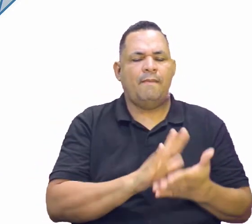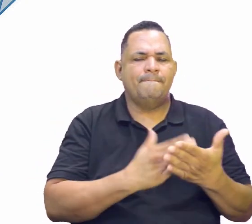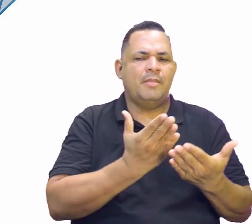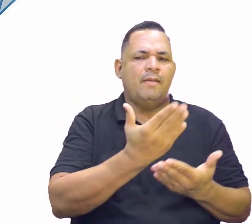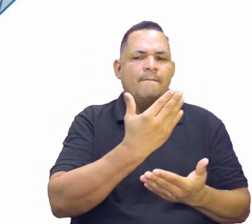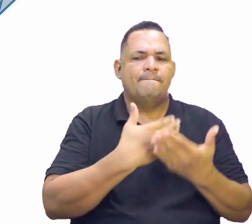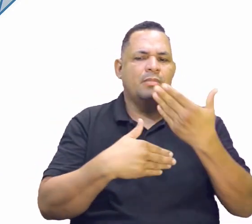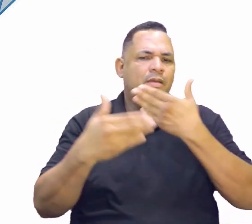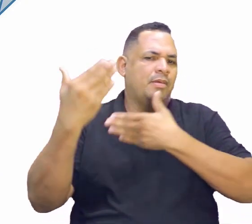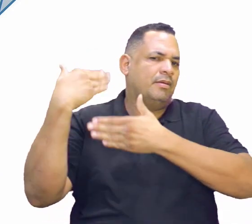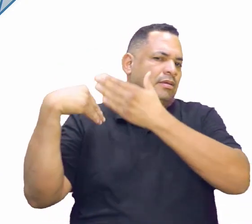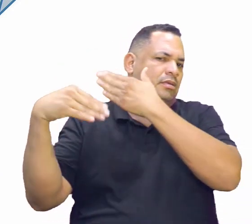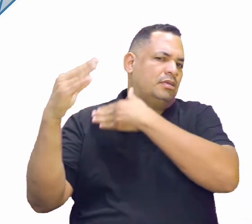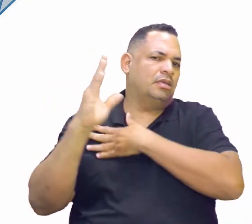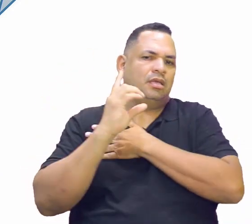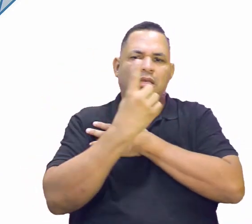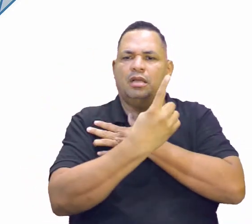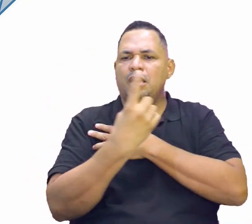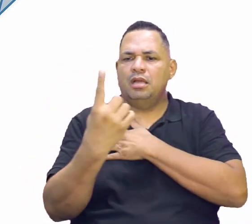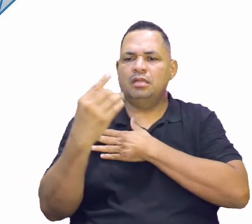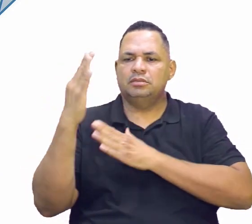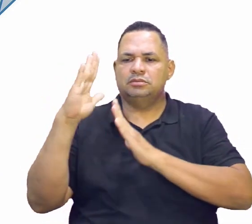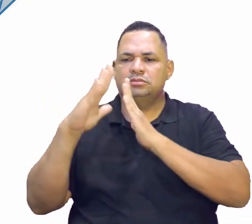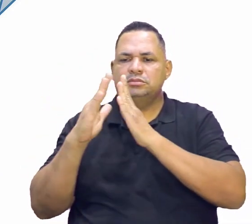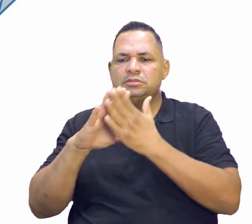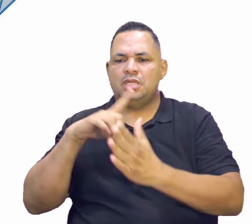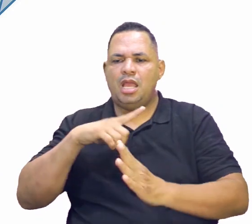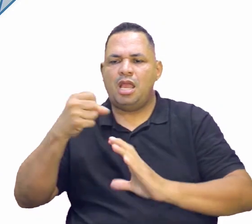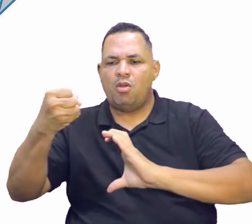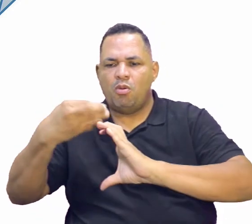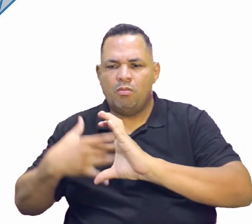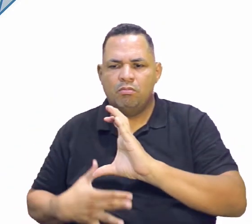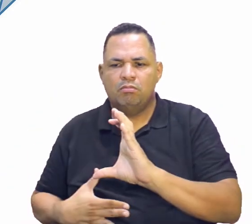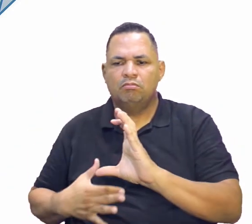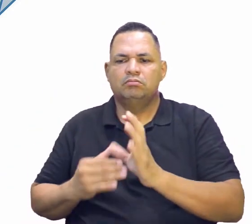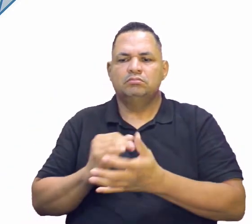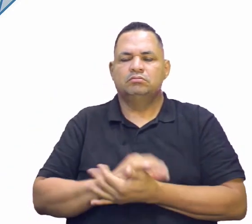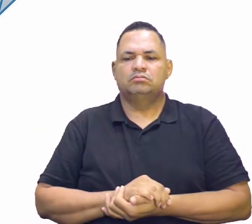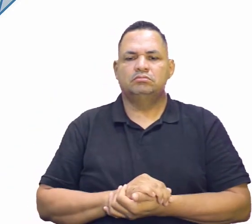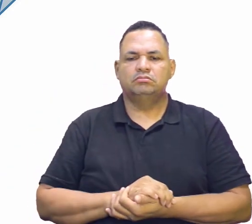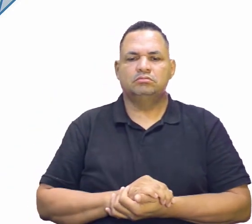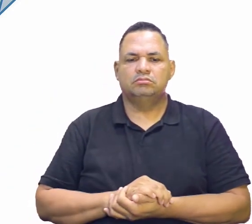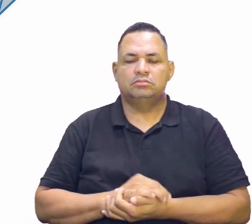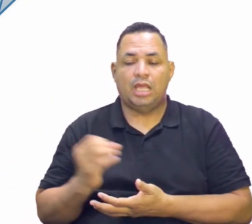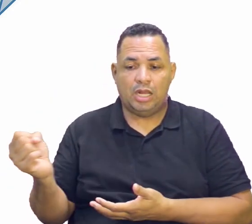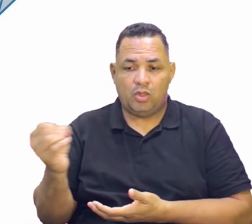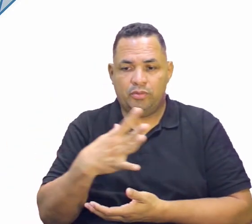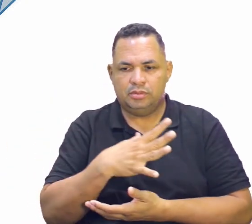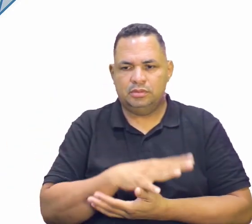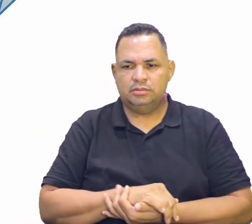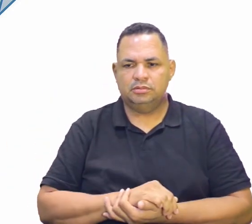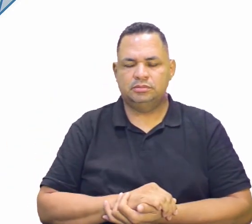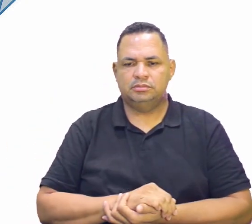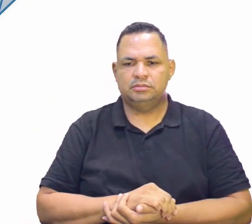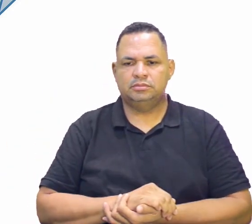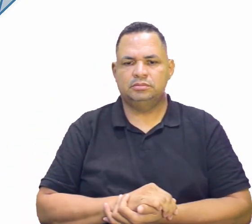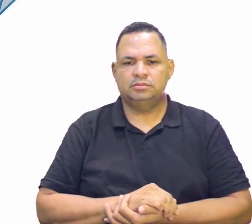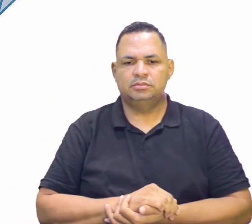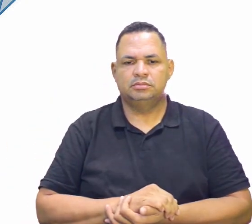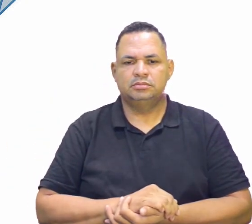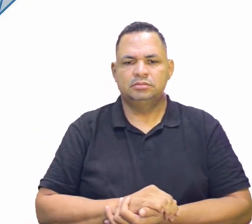passado, cada um seguia uma característica que ela veio com a inovação, tá